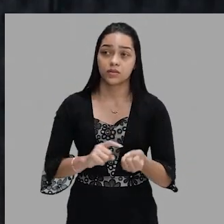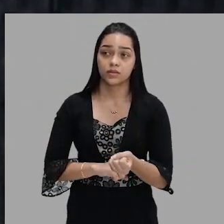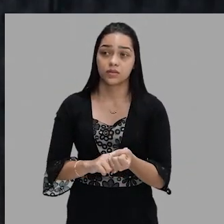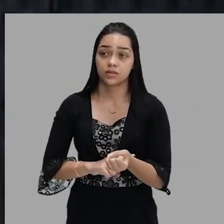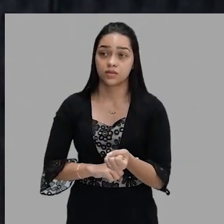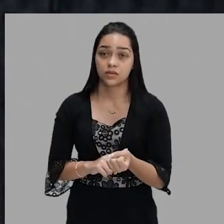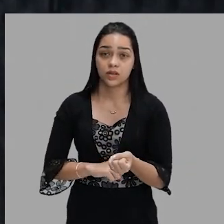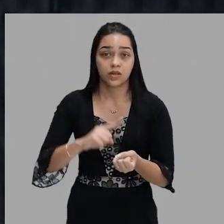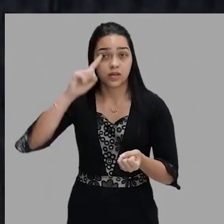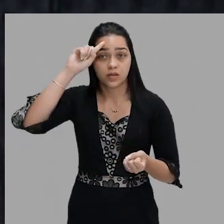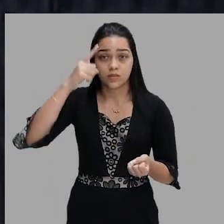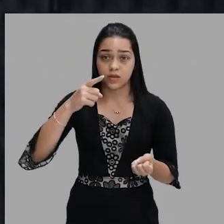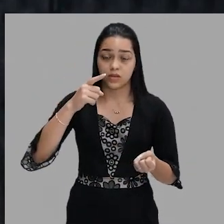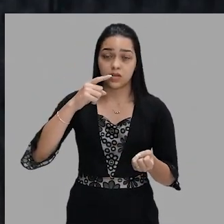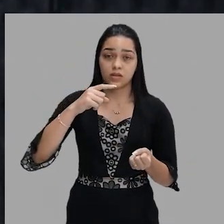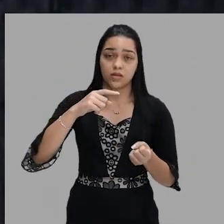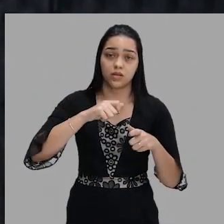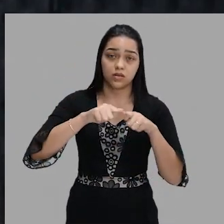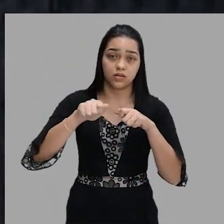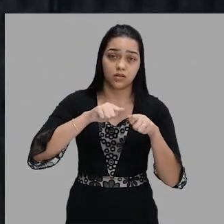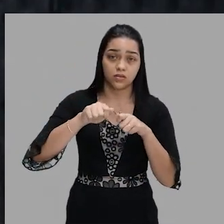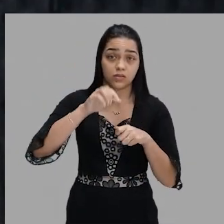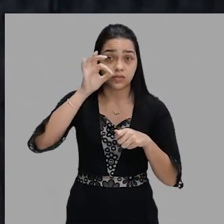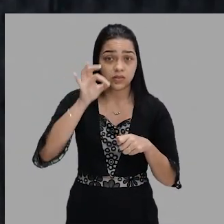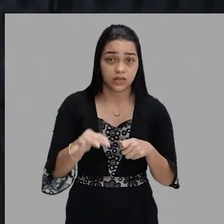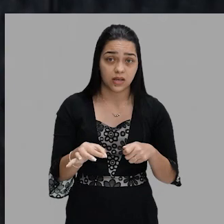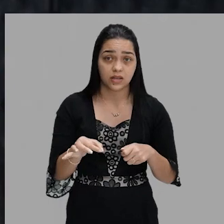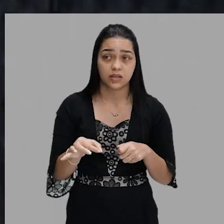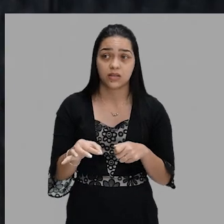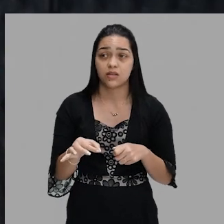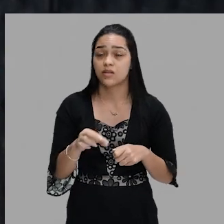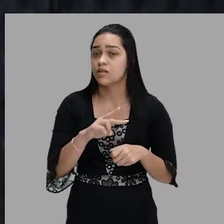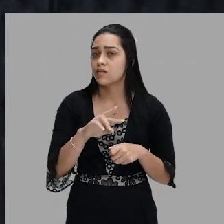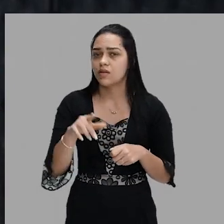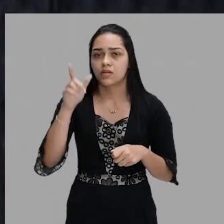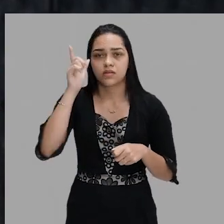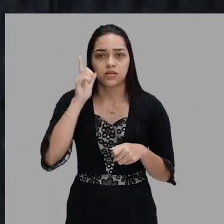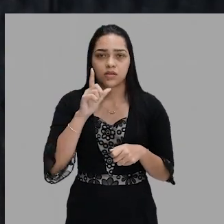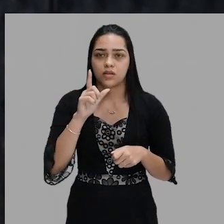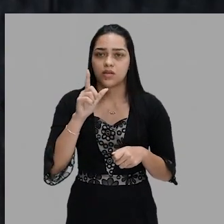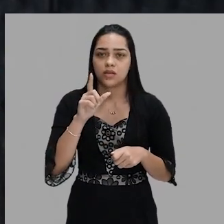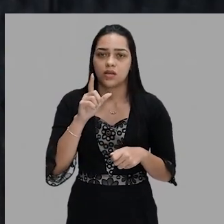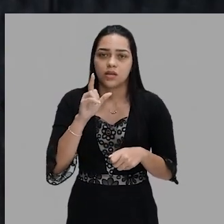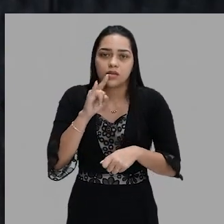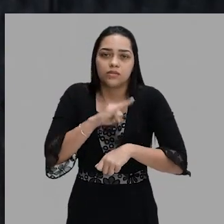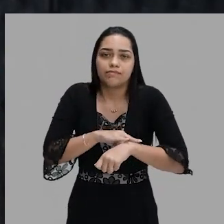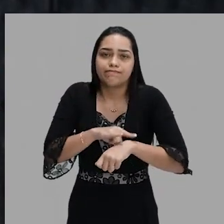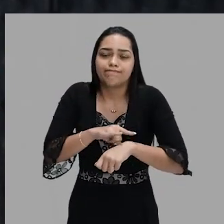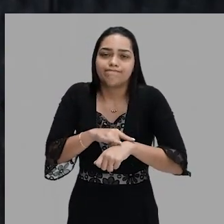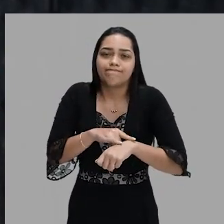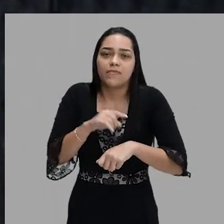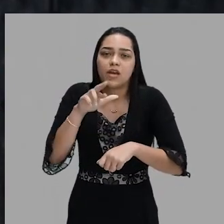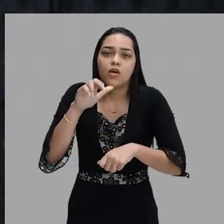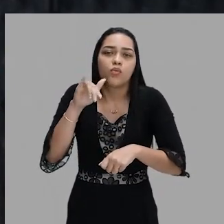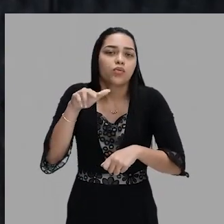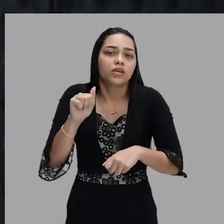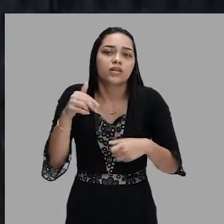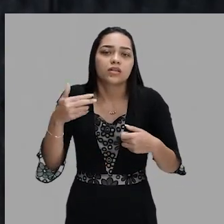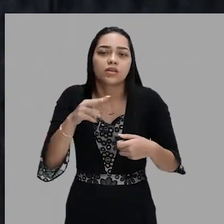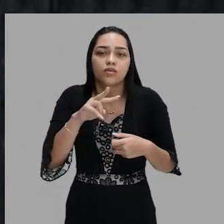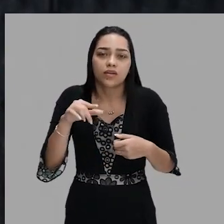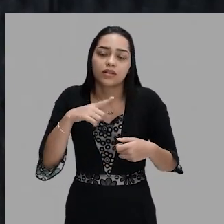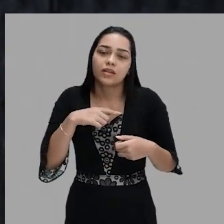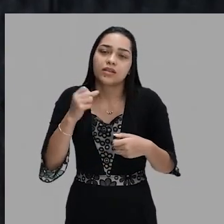não manda o comando de forma correta, o indivíduo ele não vai conseguir segurar, por exemplo, a urina. Então, ele